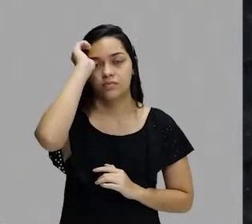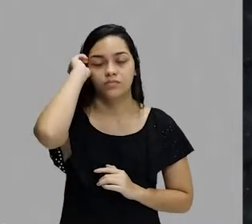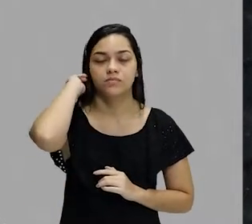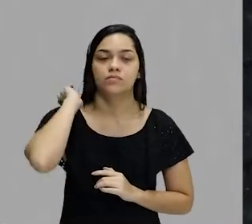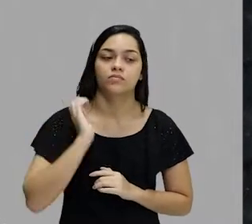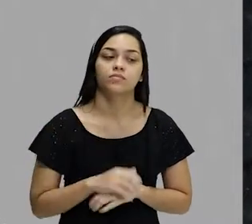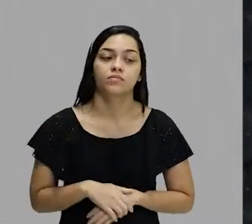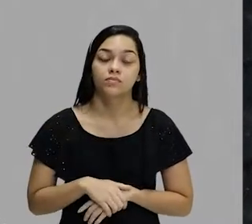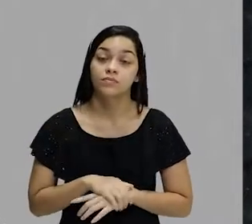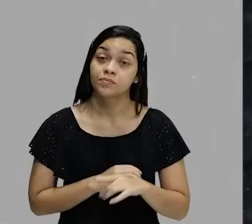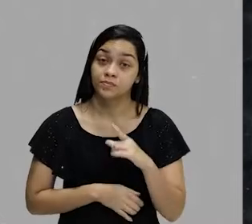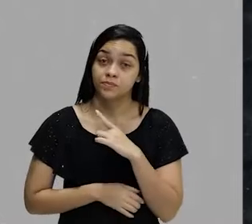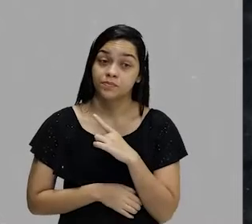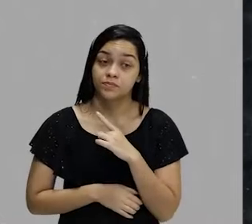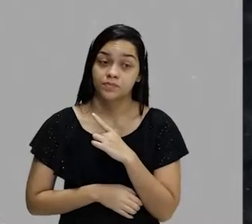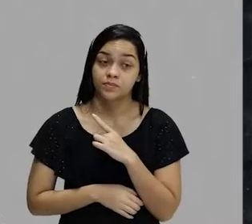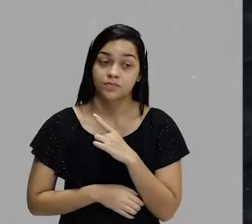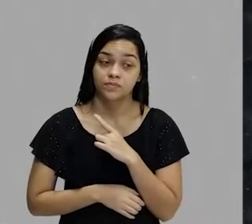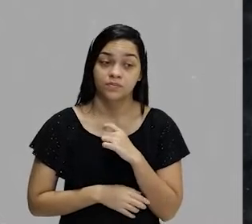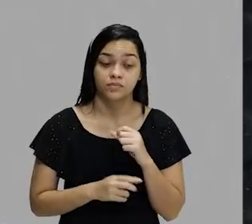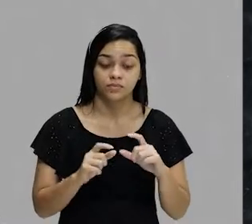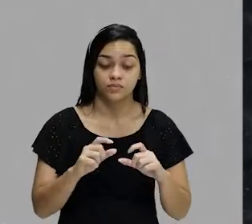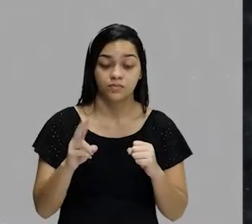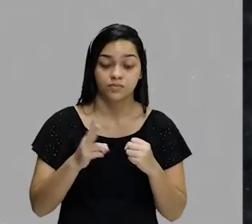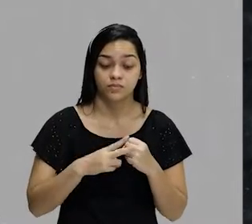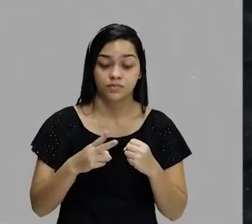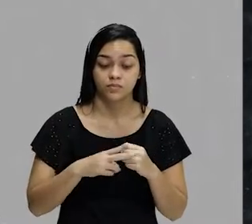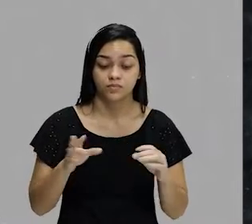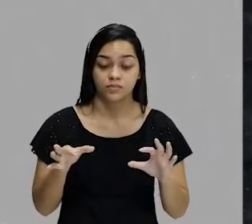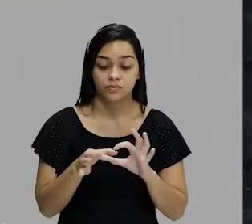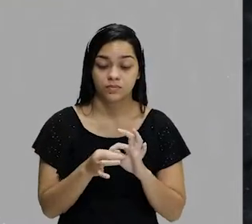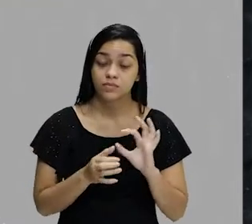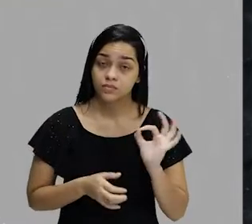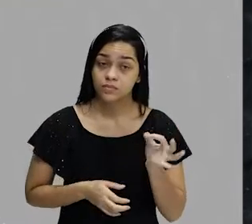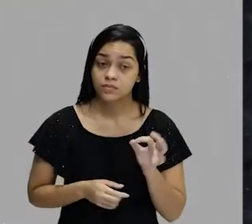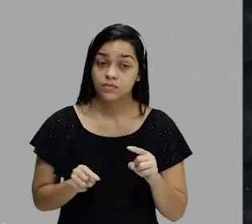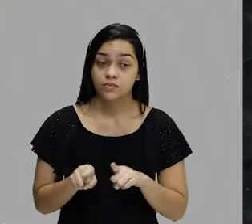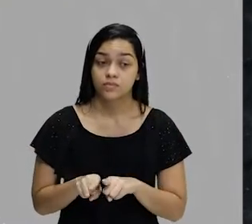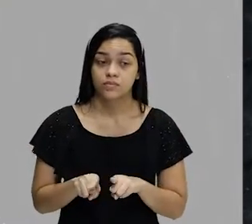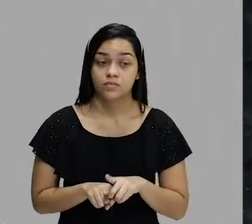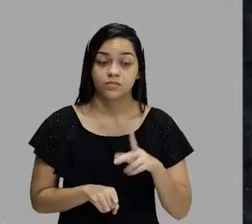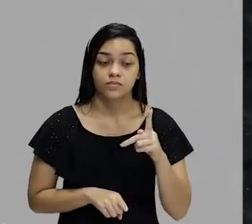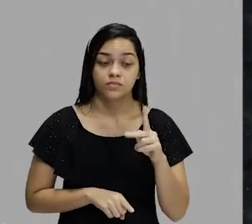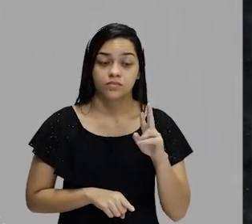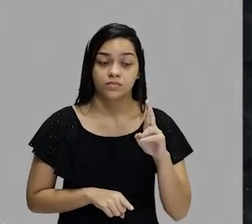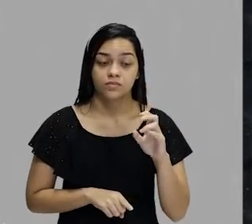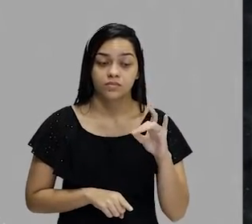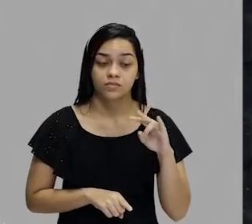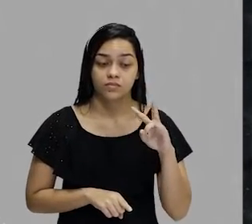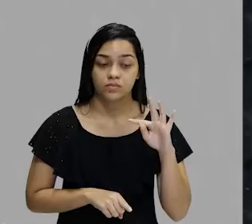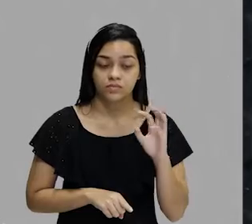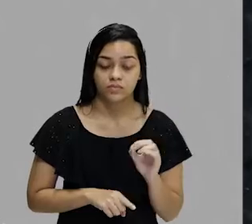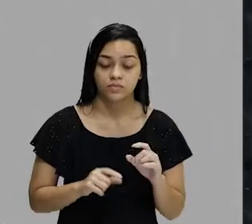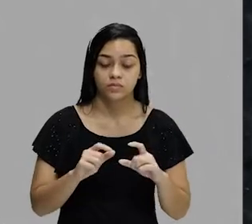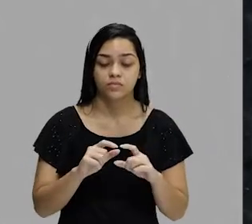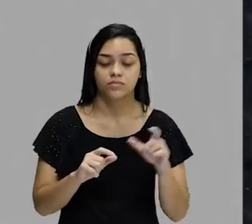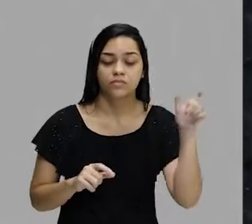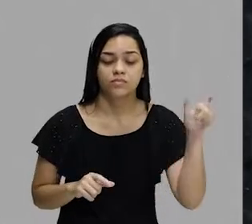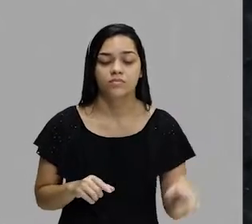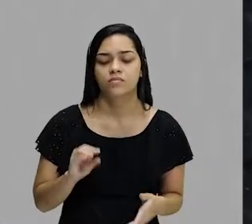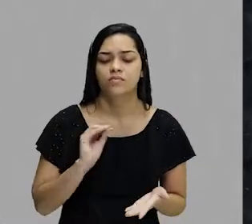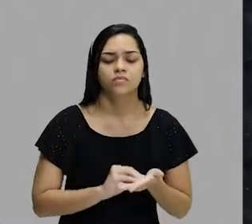Gente, eu tenho um verbo de ligação, certo? Um predicativo do sujeito. Mas está faltando o